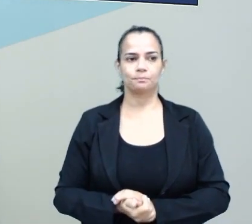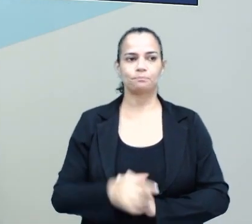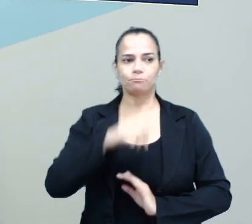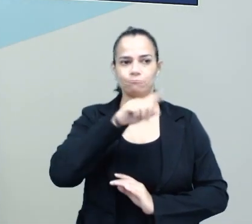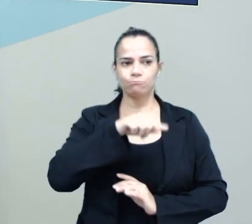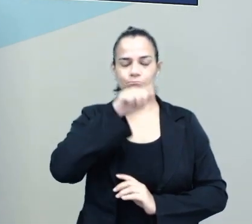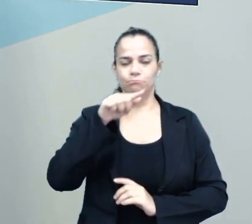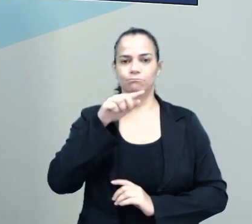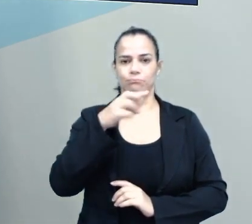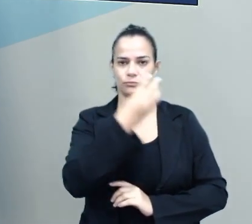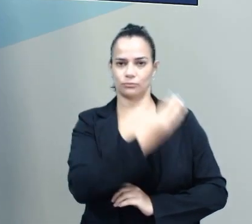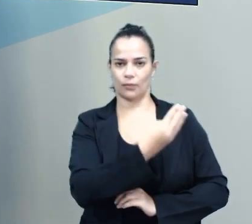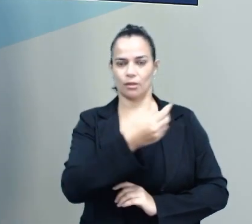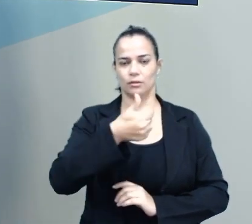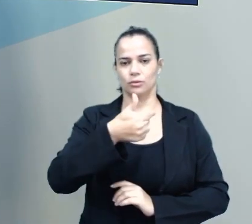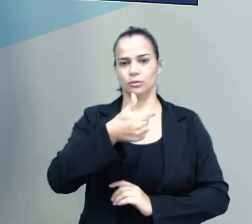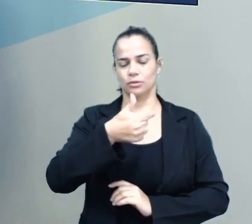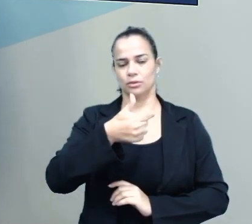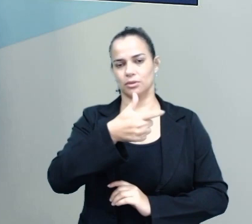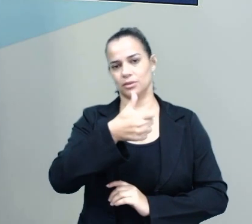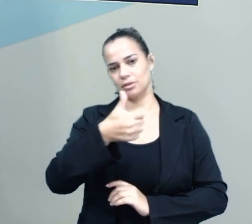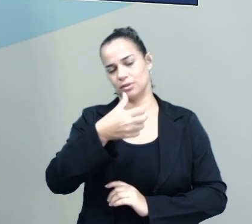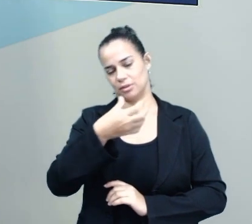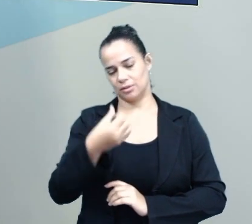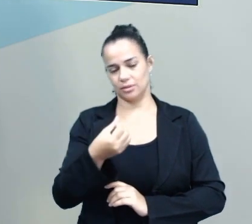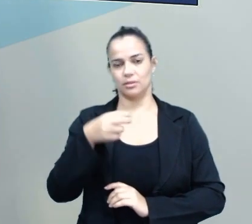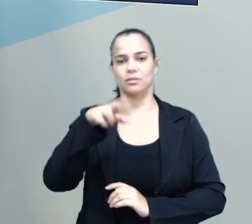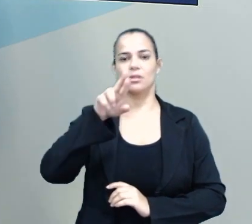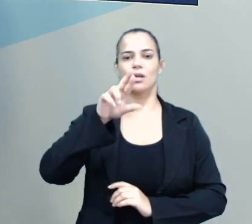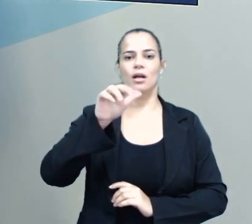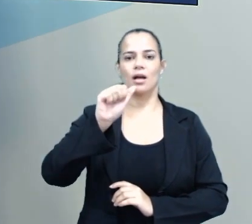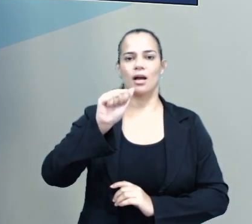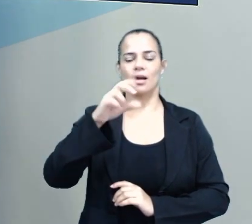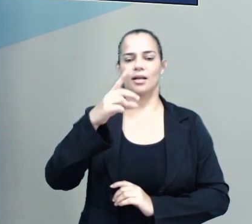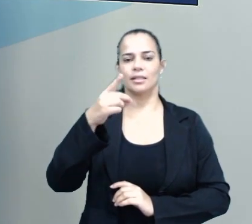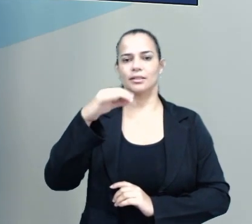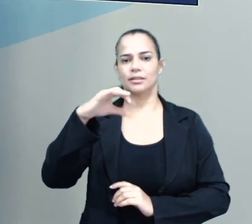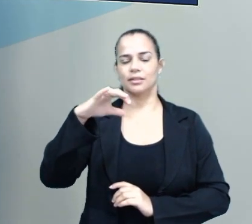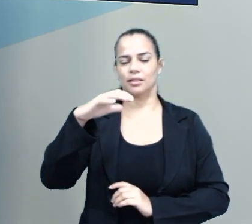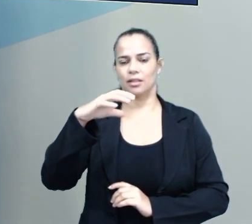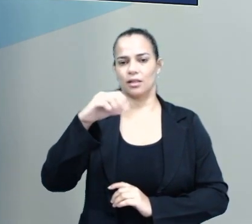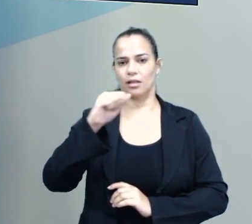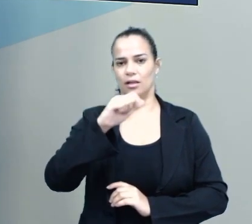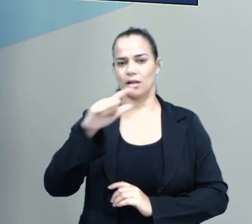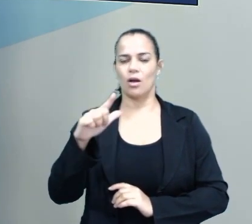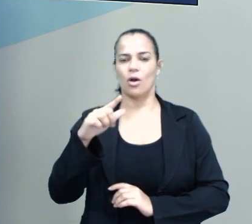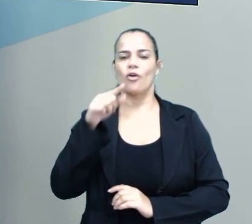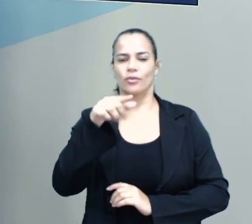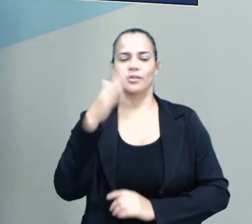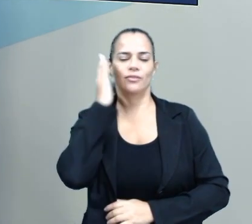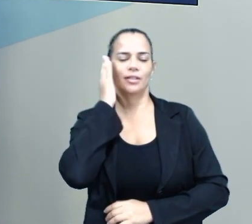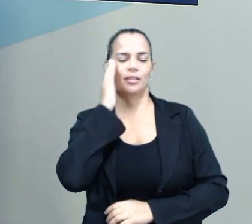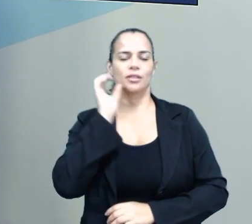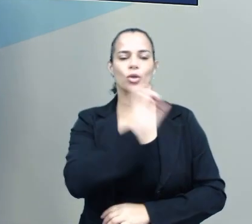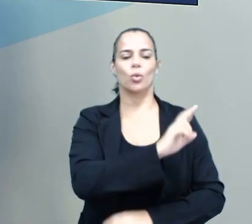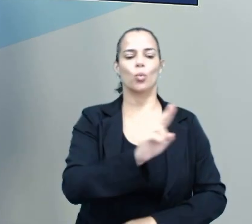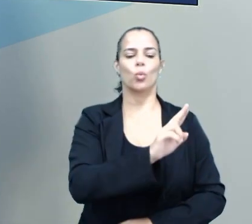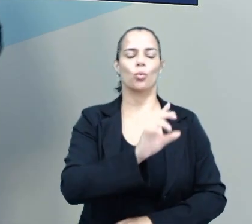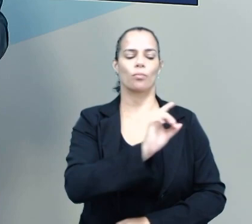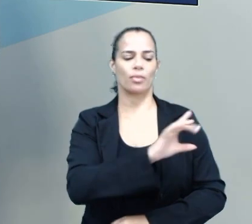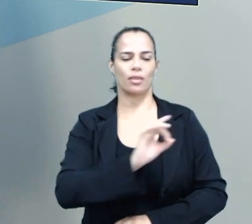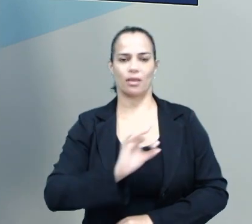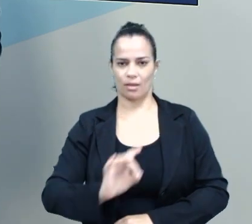de 216 é chamado de radical. Daqui a pouco você vai entender porque eu tive que chamar o nome de cada termo